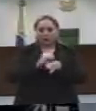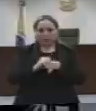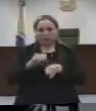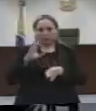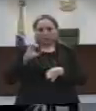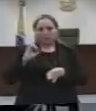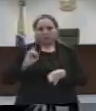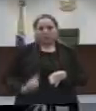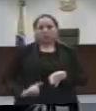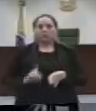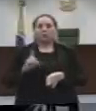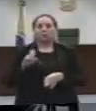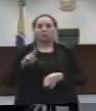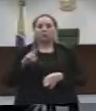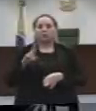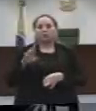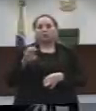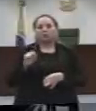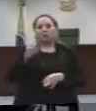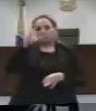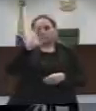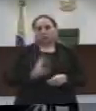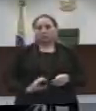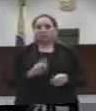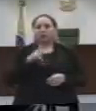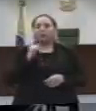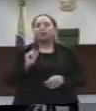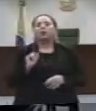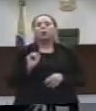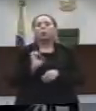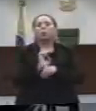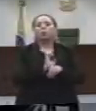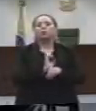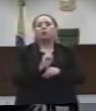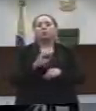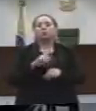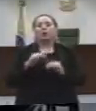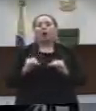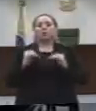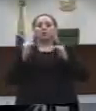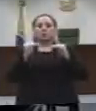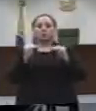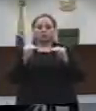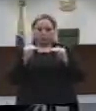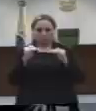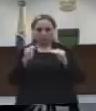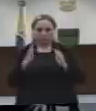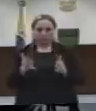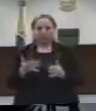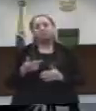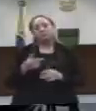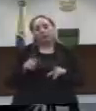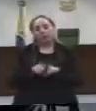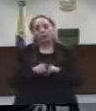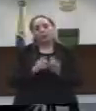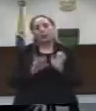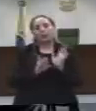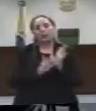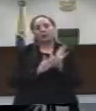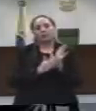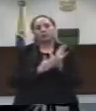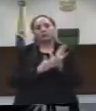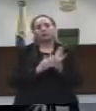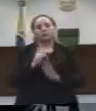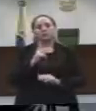deveres do cidadão e dizer que o estado não está acima de Nenhum de Nós segundo para parabenizar A procuradoria